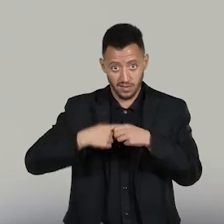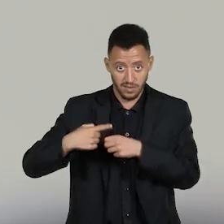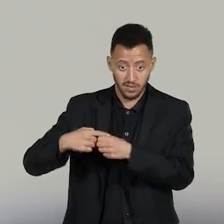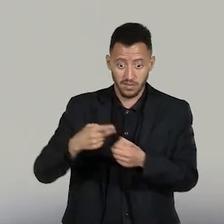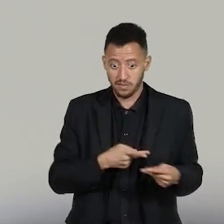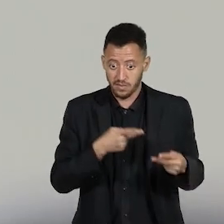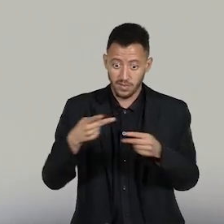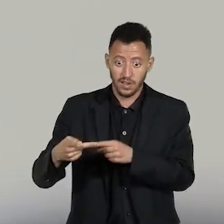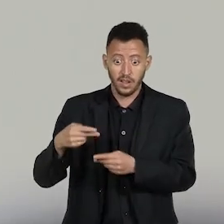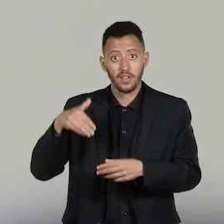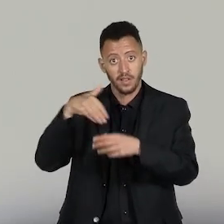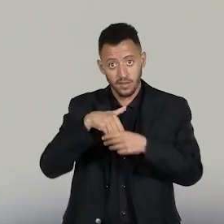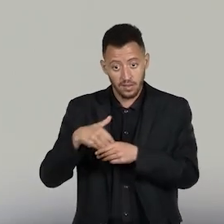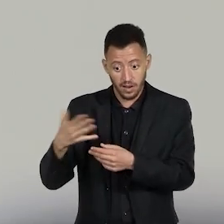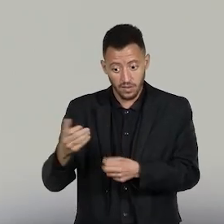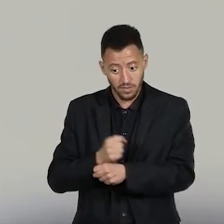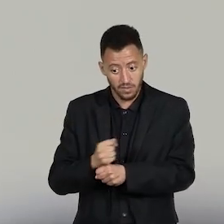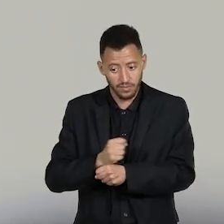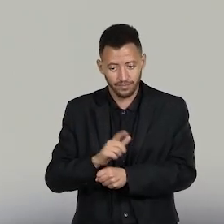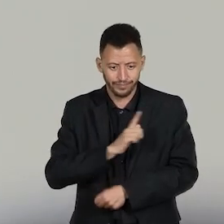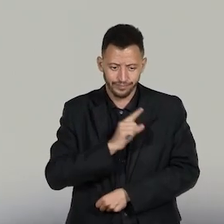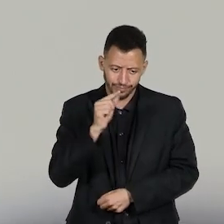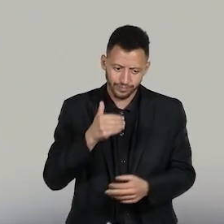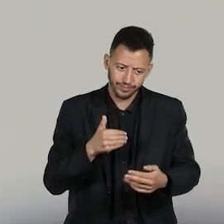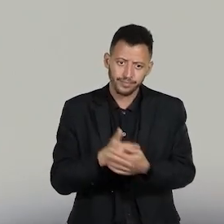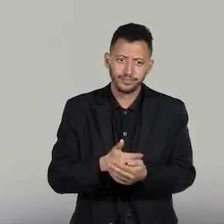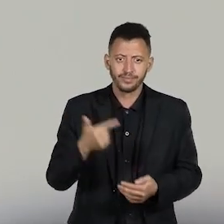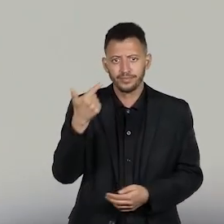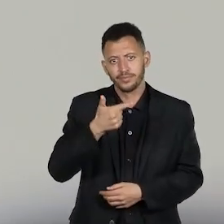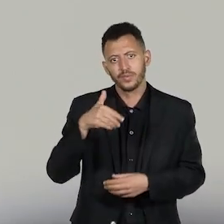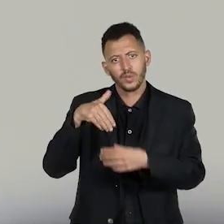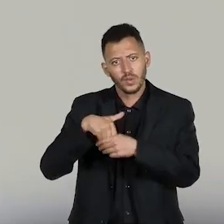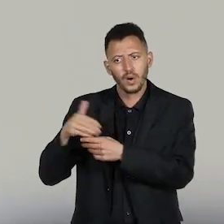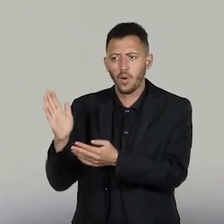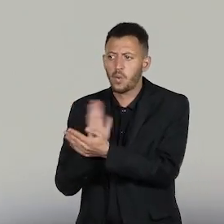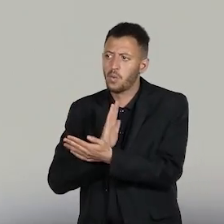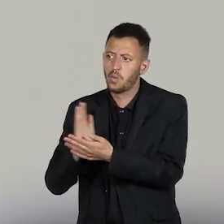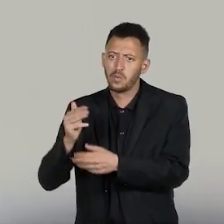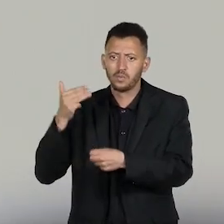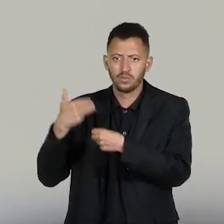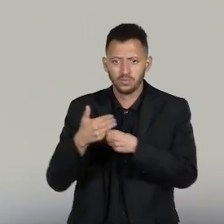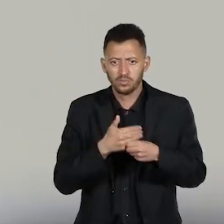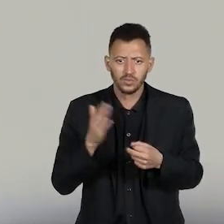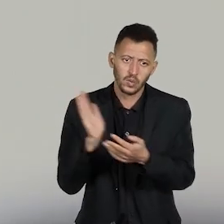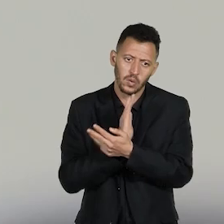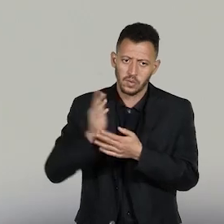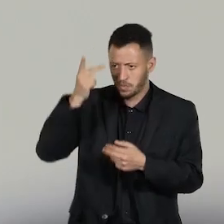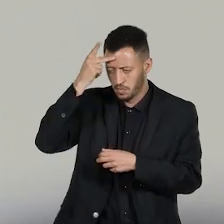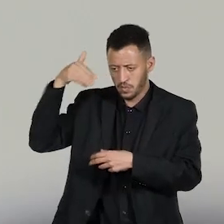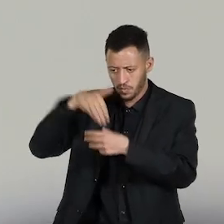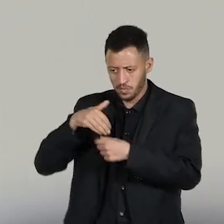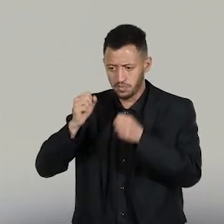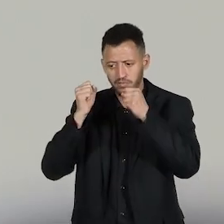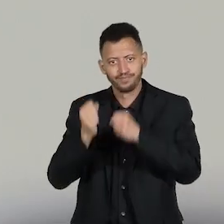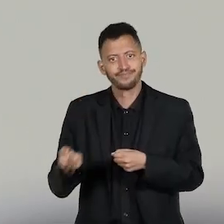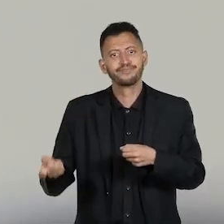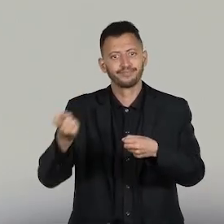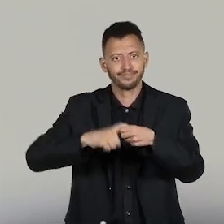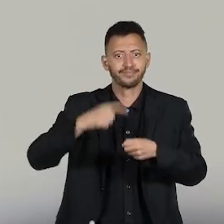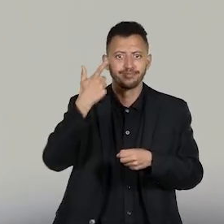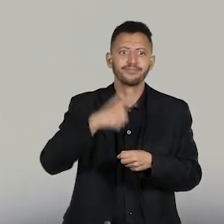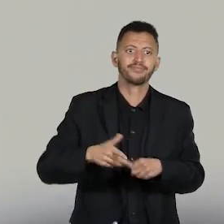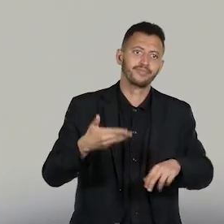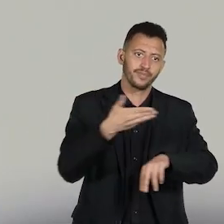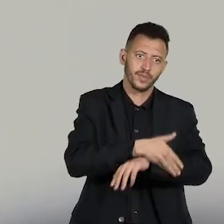5.569 cidades participaram das eleições deste ano. Daqui a pouco teremos o segundo turno em alguns municípios, onde alguns eleitores